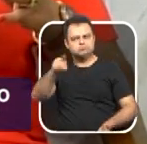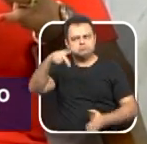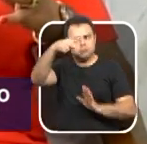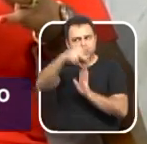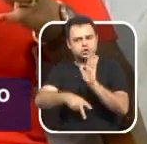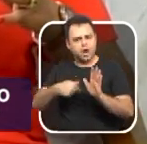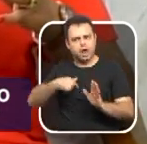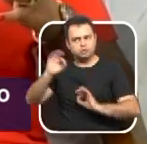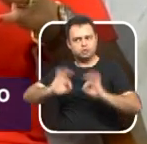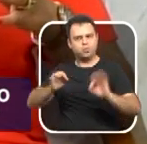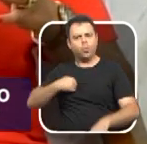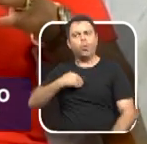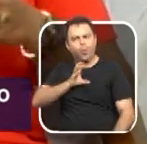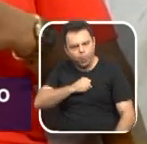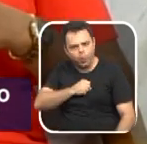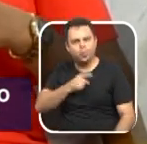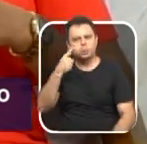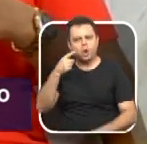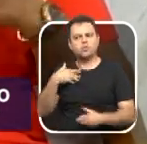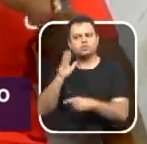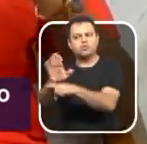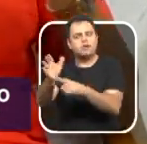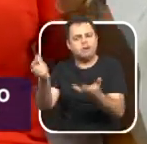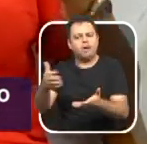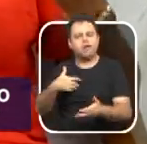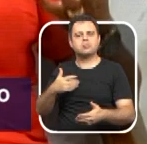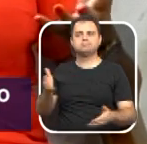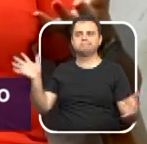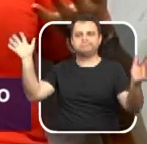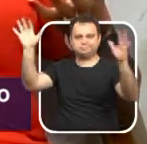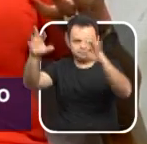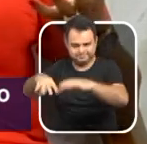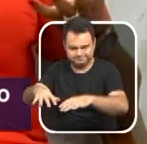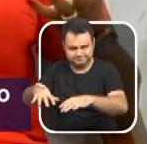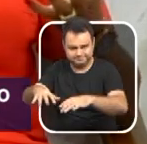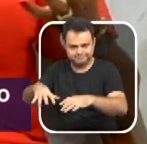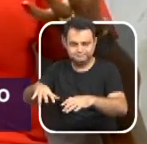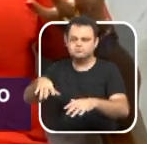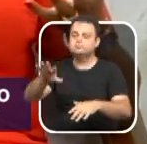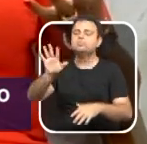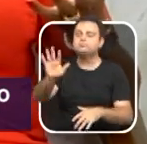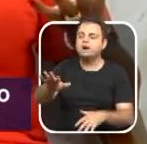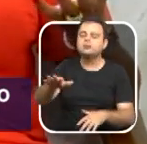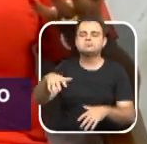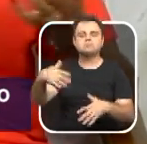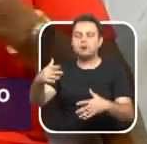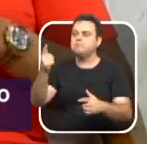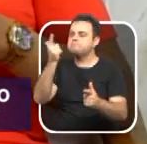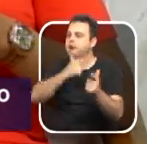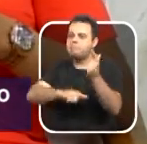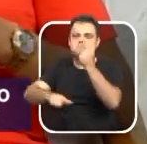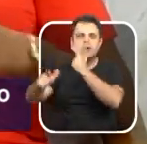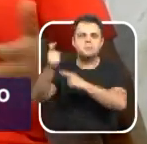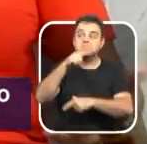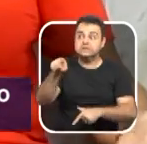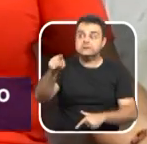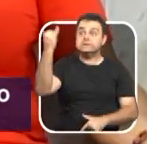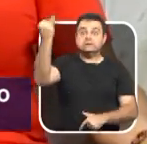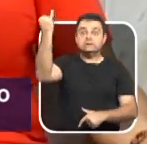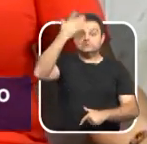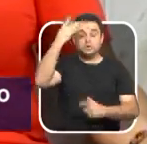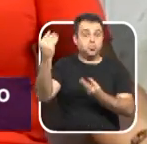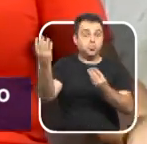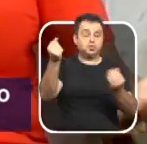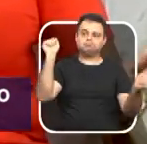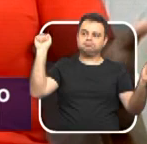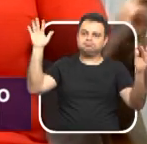tão importantes, tão necessários, que ele vai tendo um volume de atendimento aonde necessita de apoio. E é